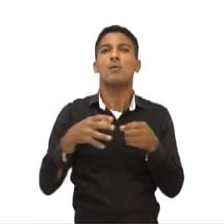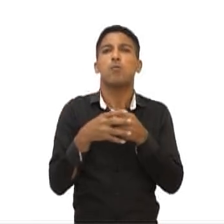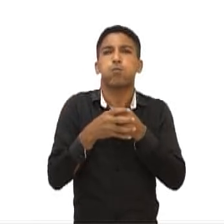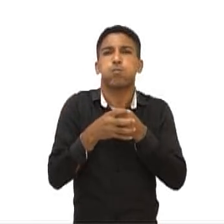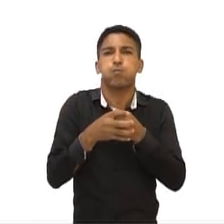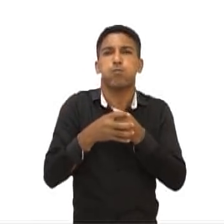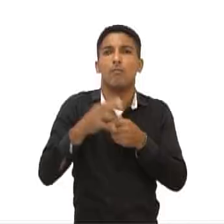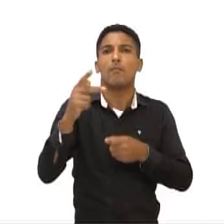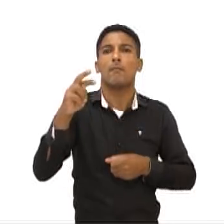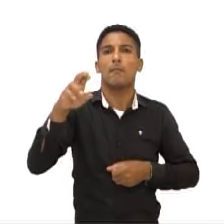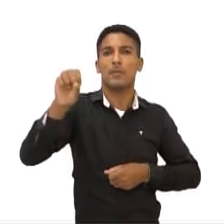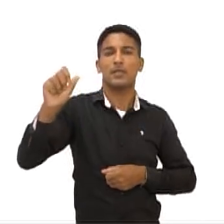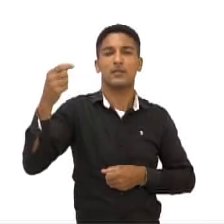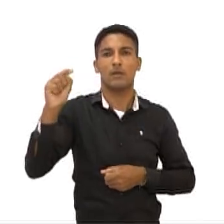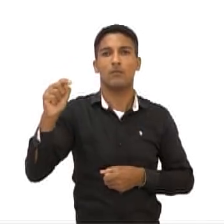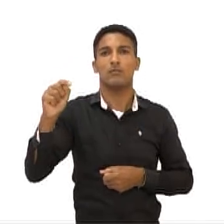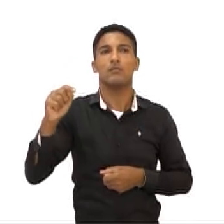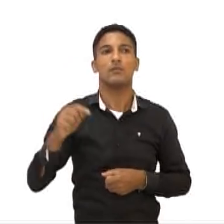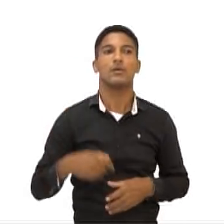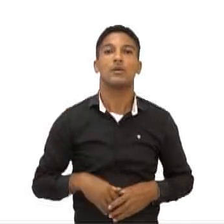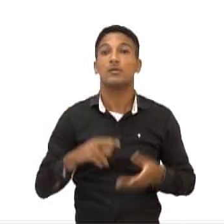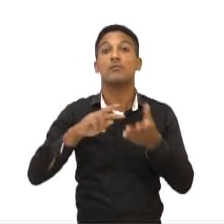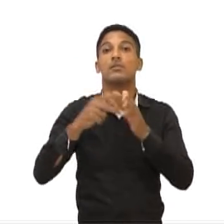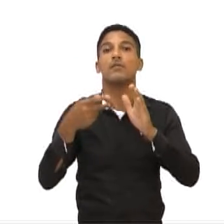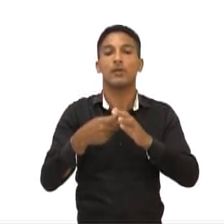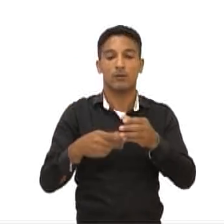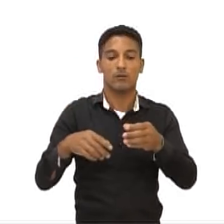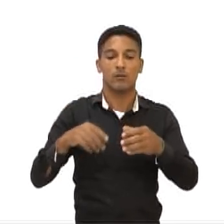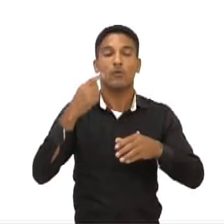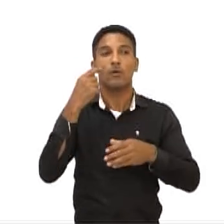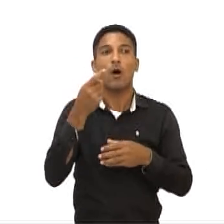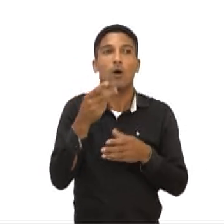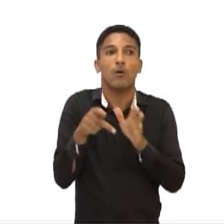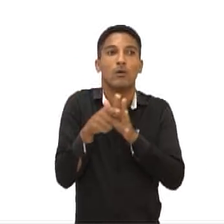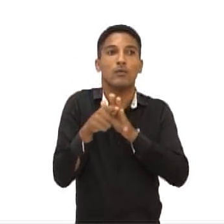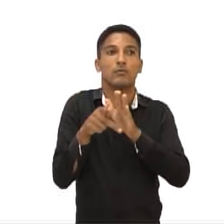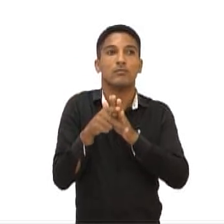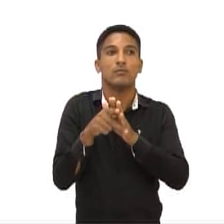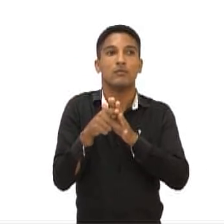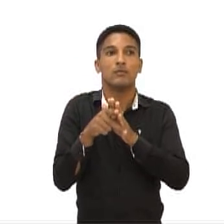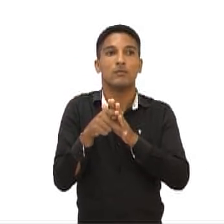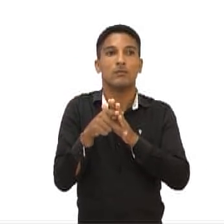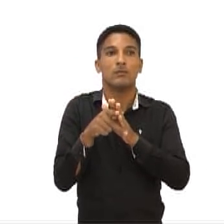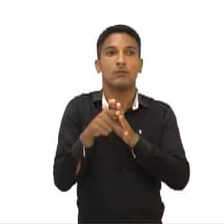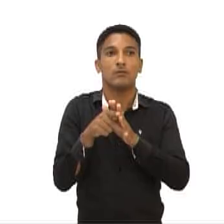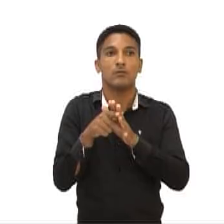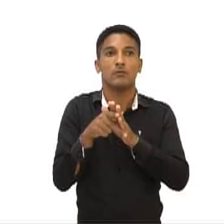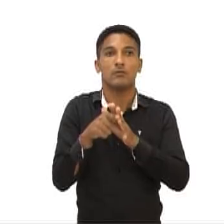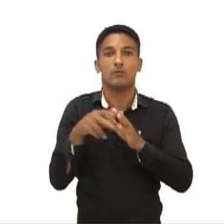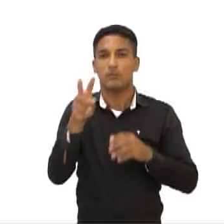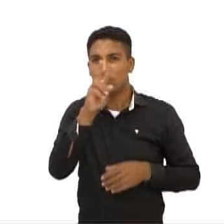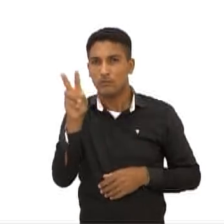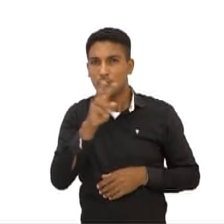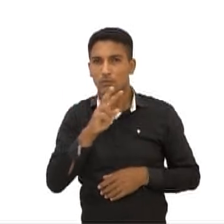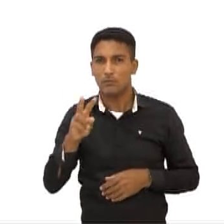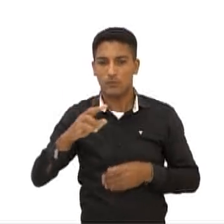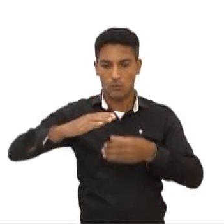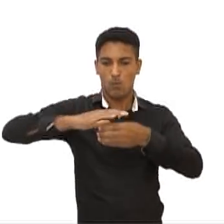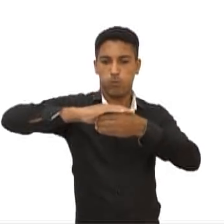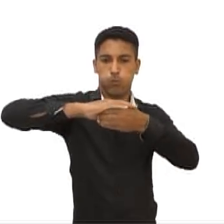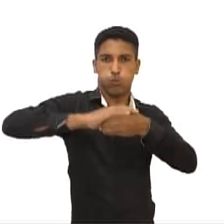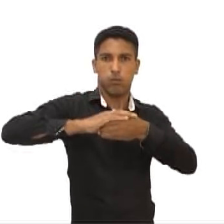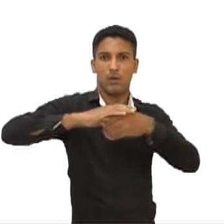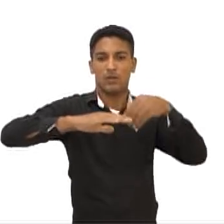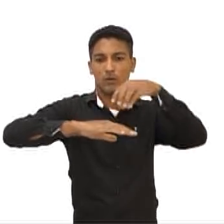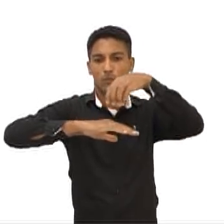no pino de contrapeso e aumentar a energia interna do sistema. Letra B, realizar trabalho na tampa e aumentar a energia interna